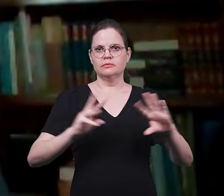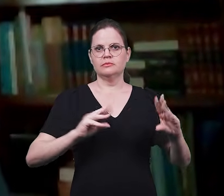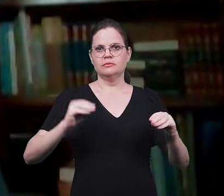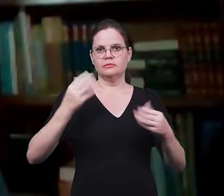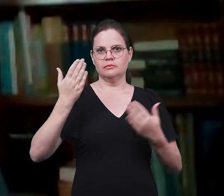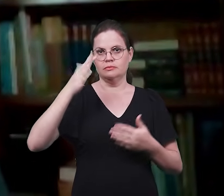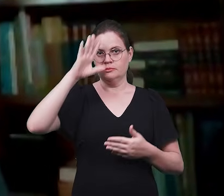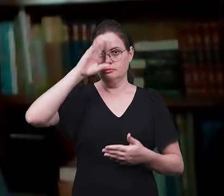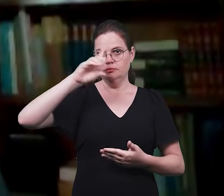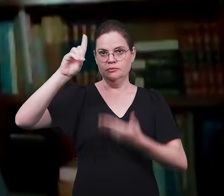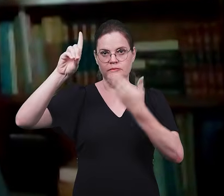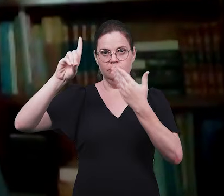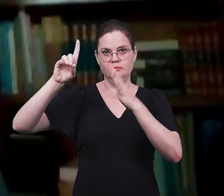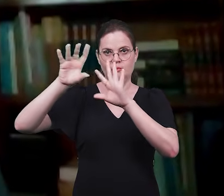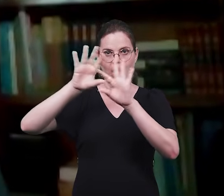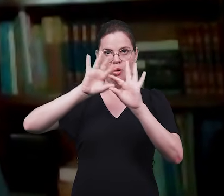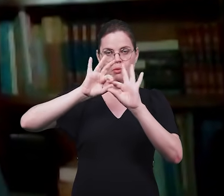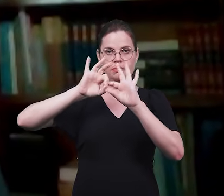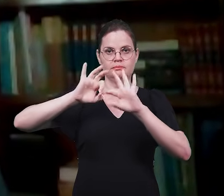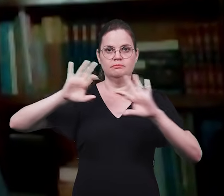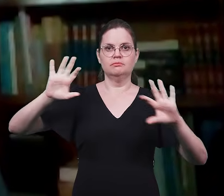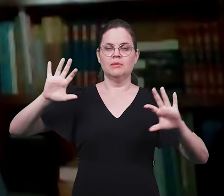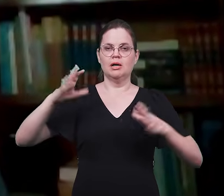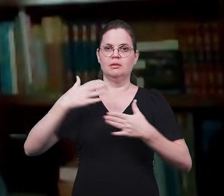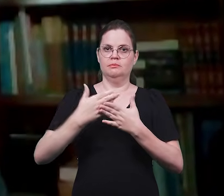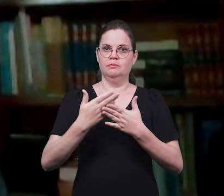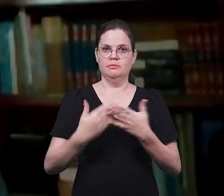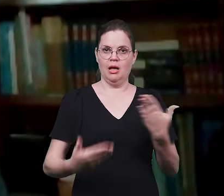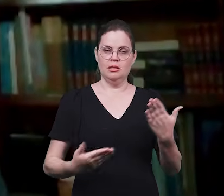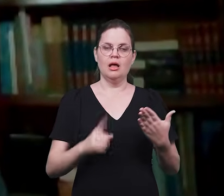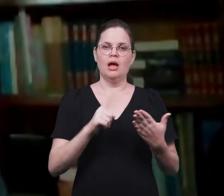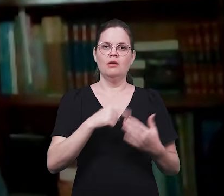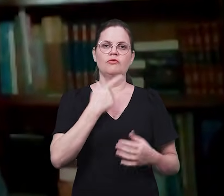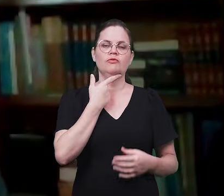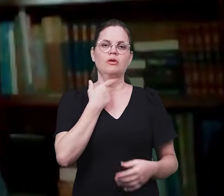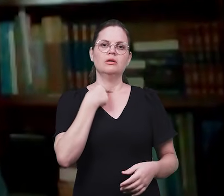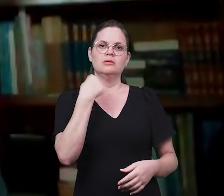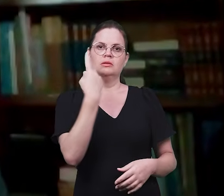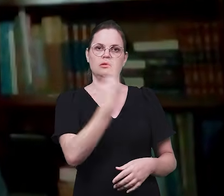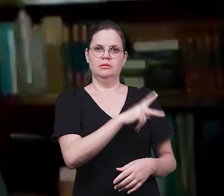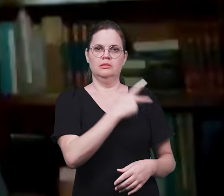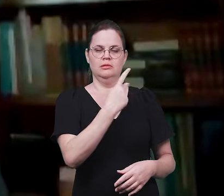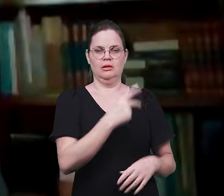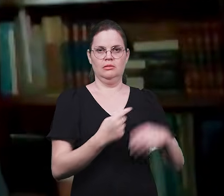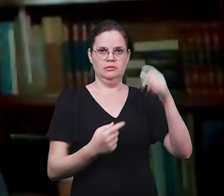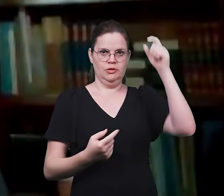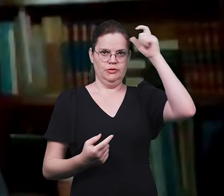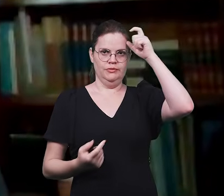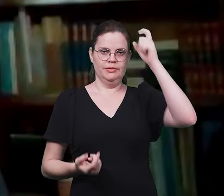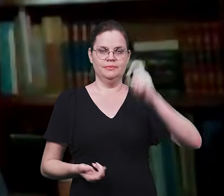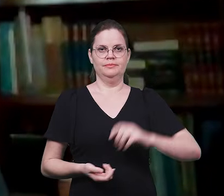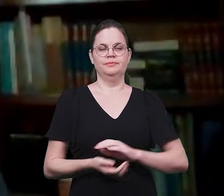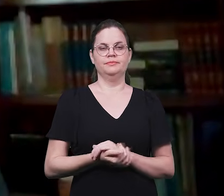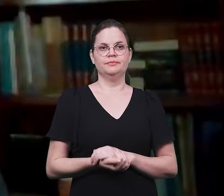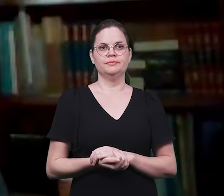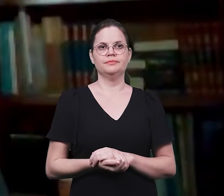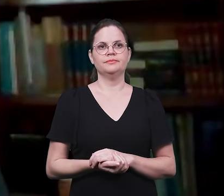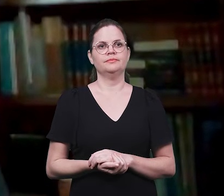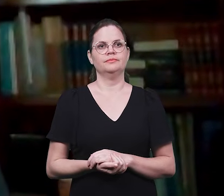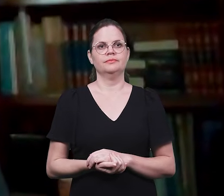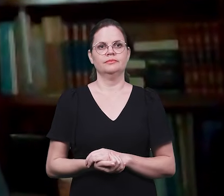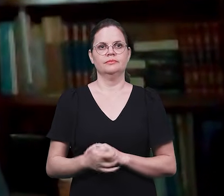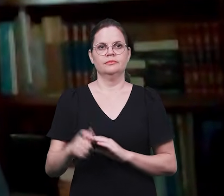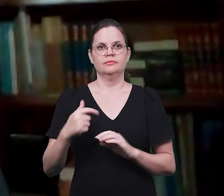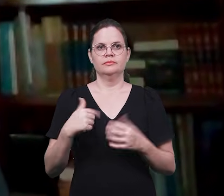perca toda a sua ligação com aquilo que Deus já operou e já concedeu na sua